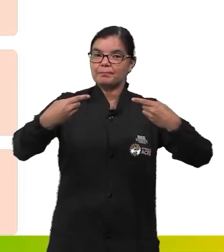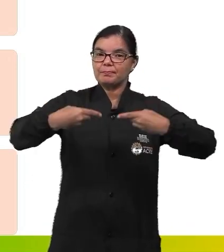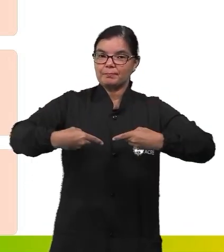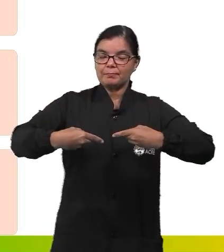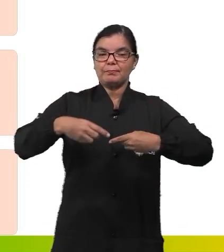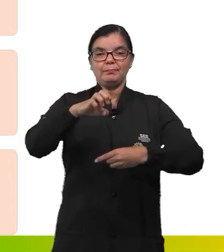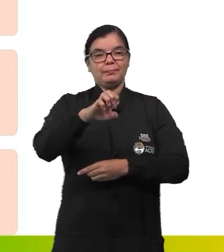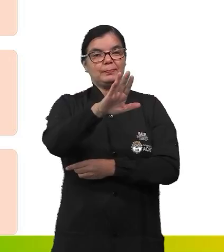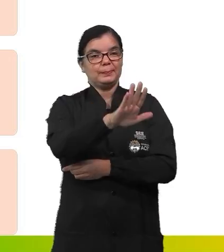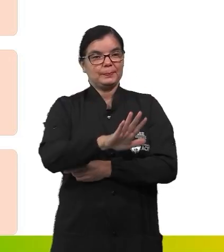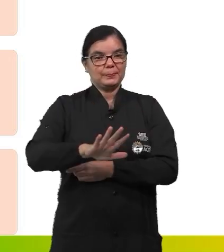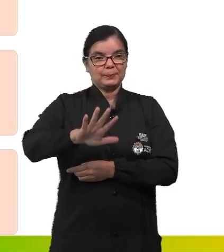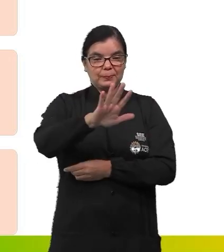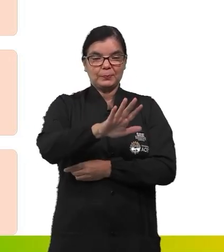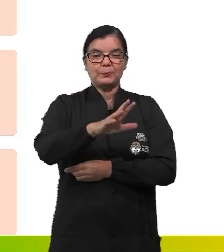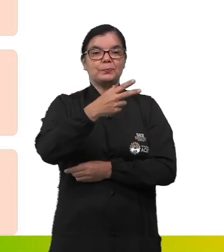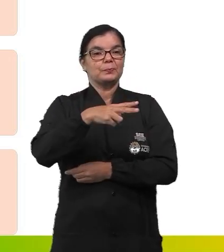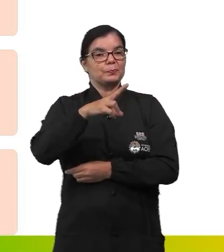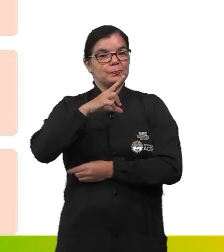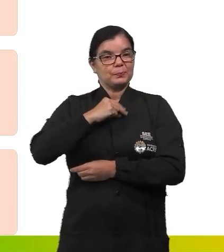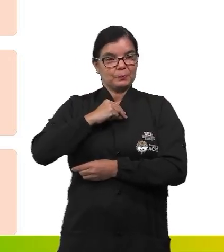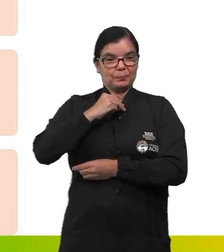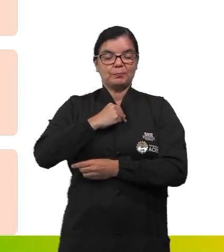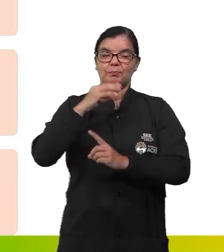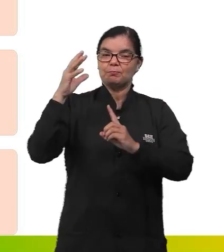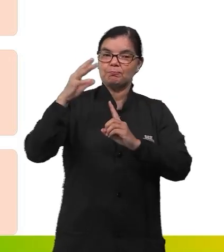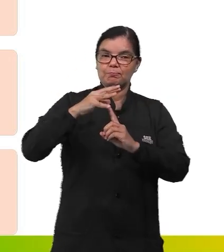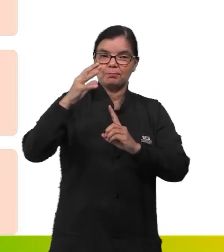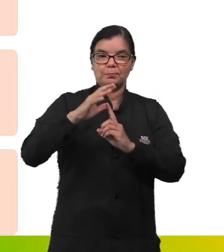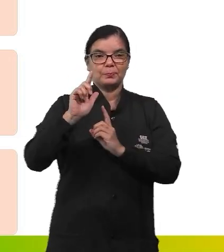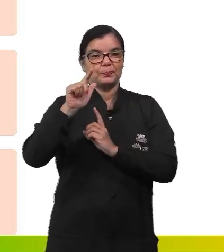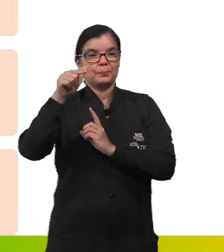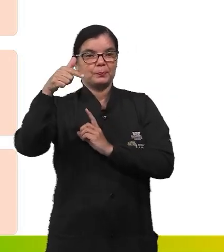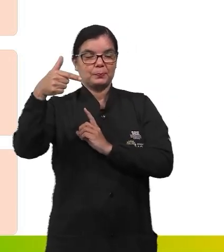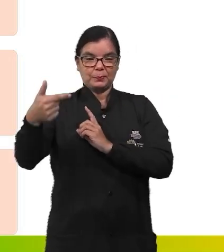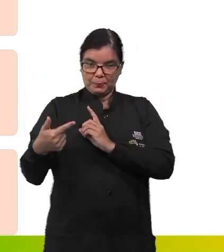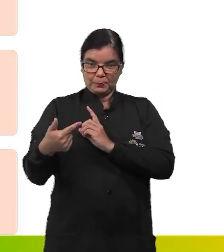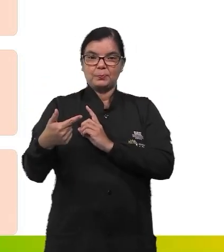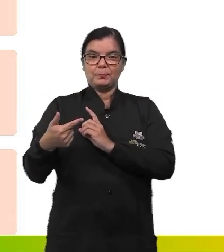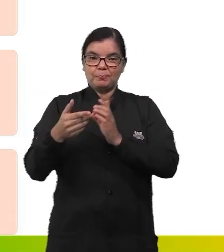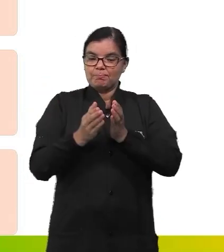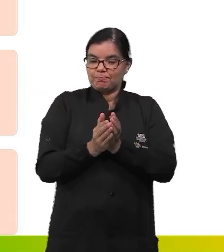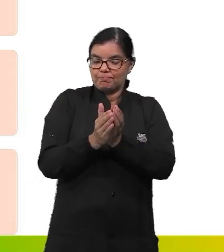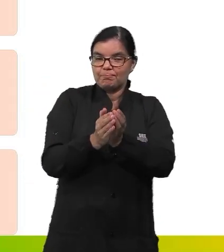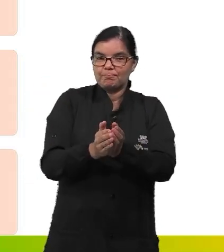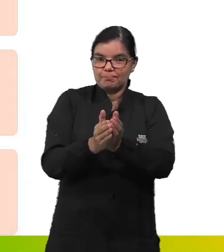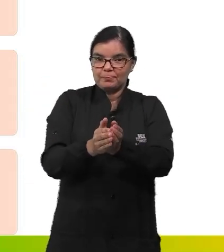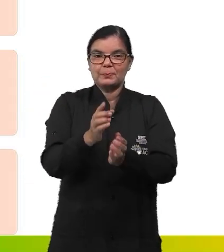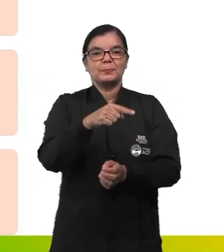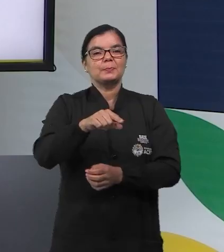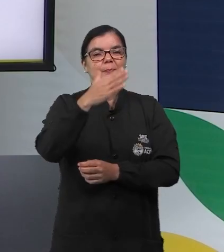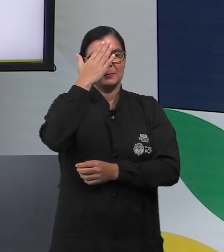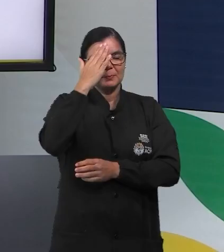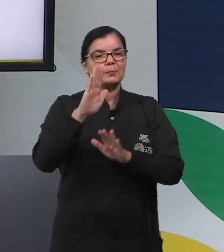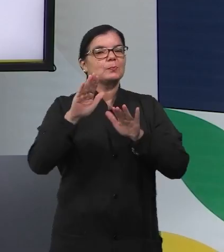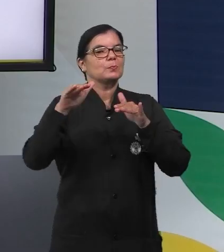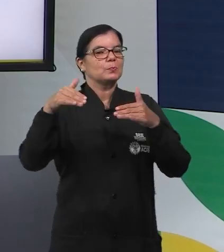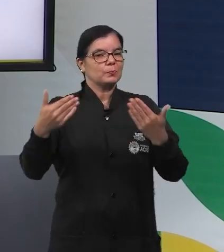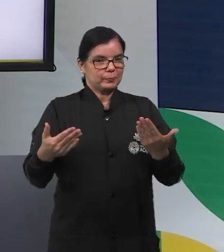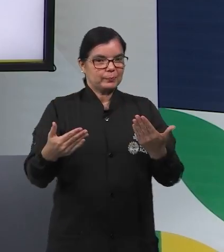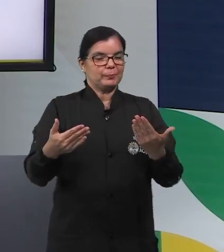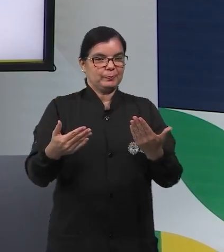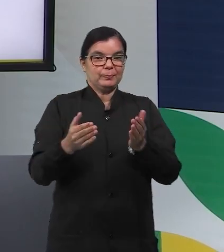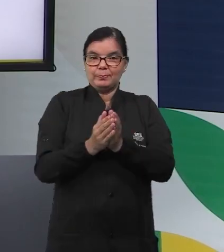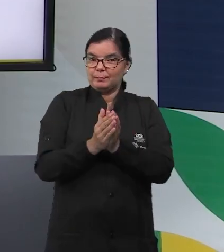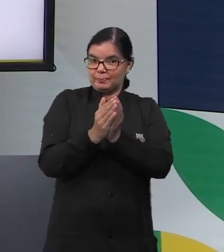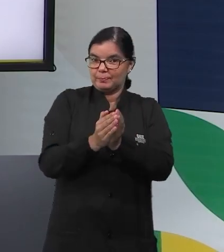competição europeia. Portugal disputava influência com outras potências marítimas. Você sabe qual é a outra grande